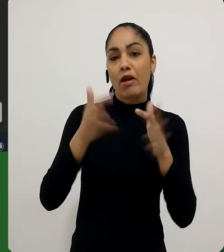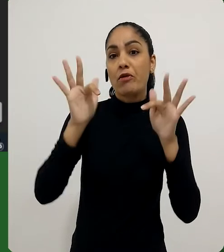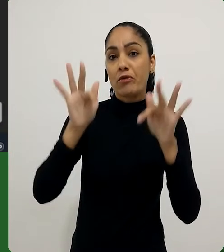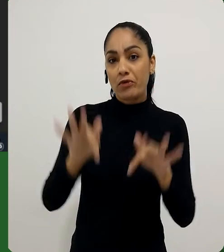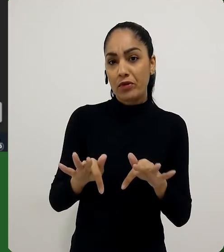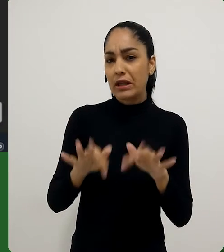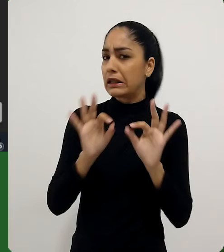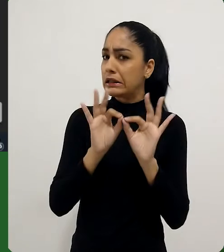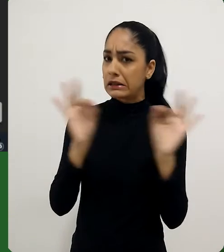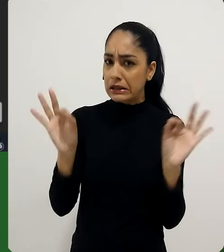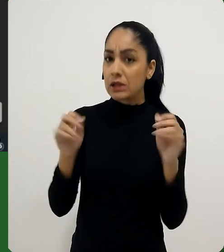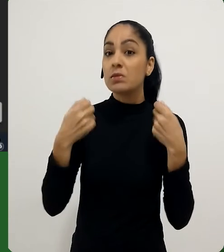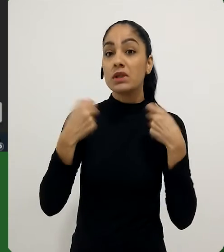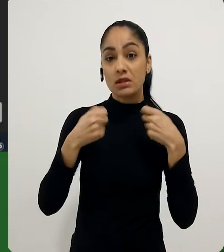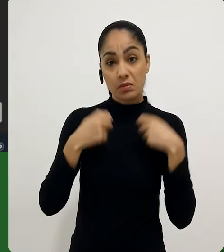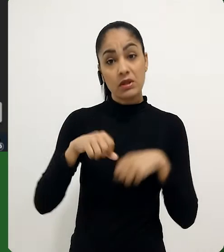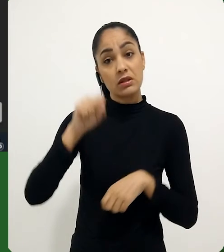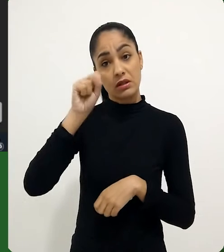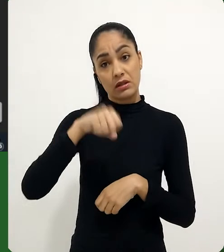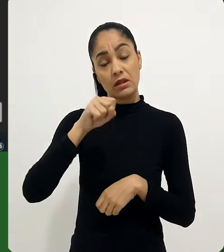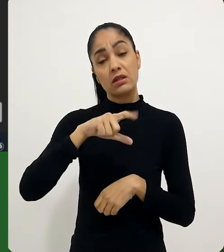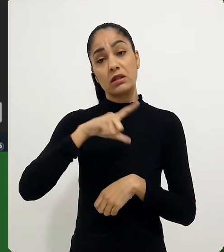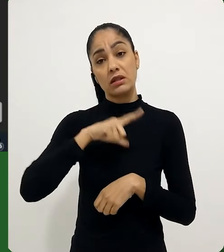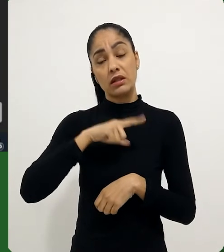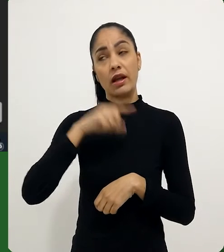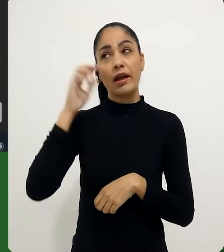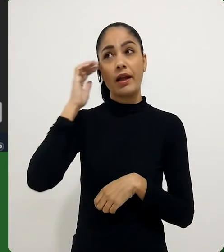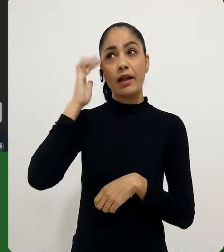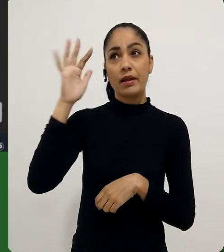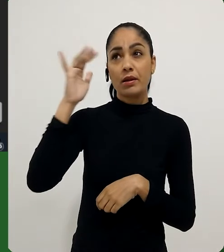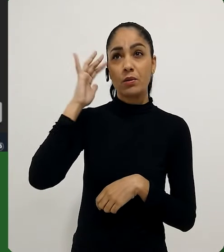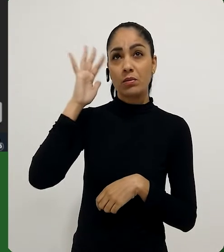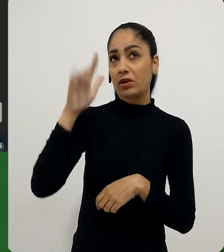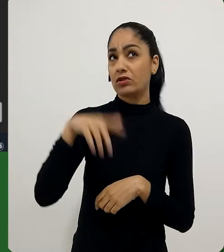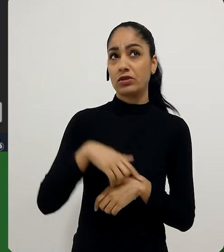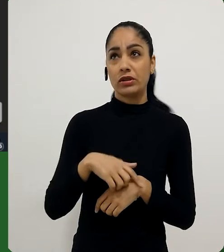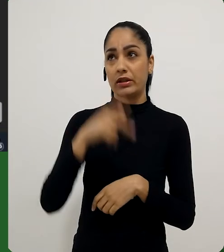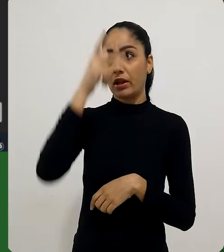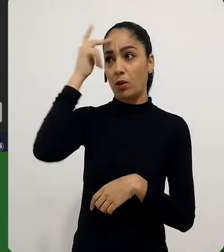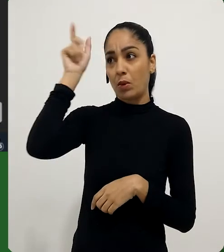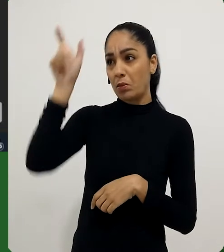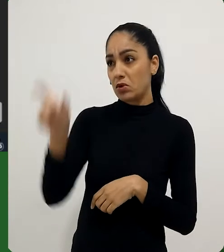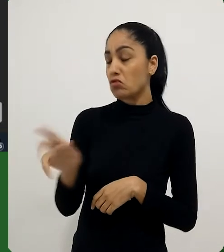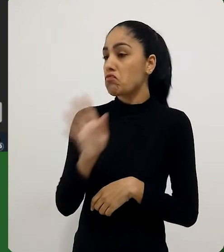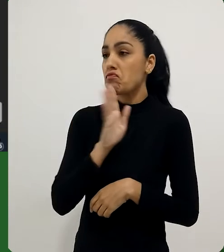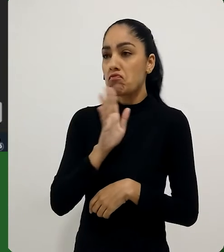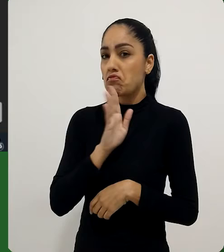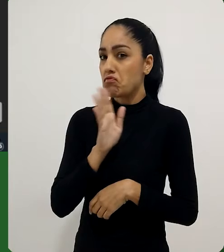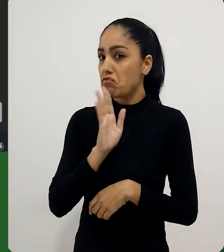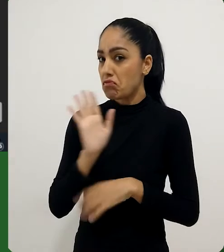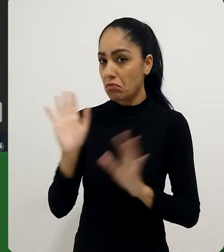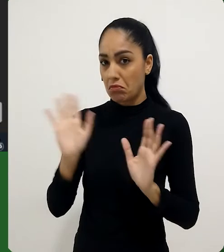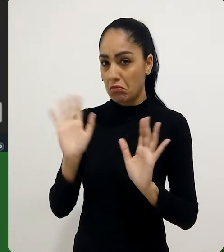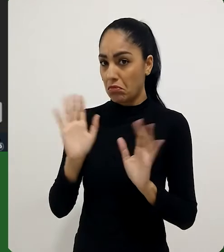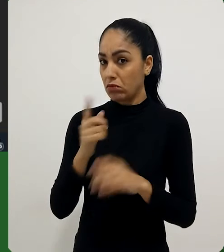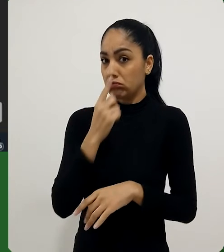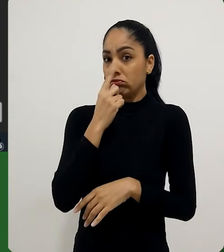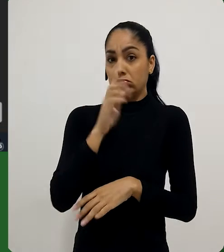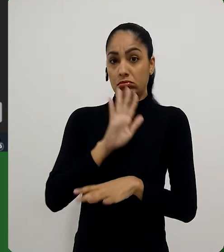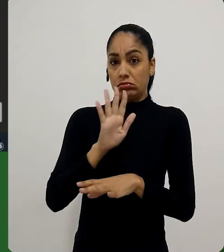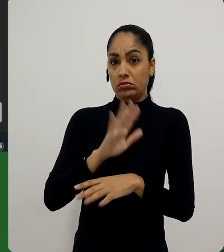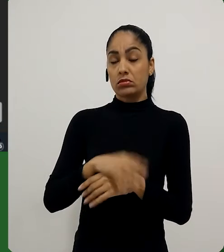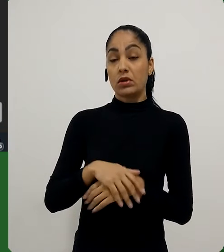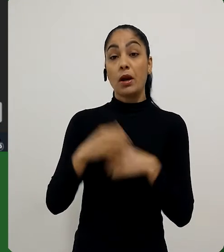e o fecho, né? Mesmo um simples recado que a gente vai deixar pelo WhatsApp, vamos imaginar aí que não é uma pessoa do